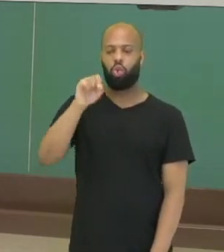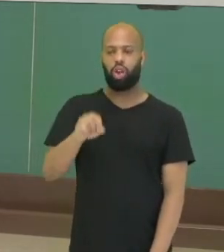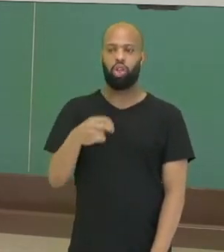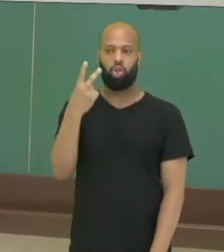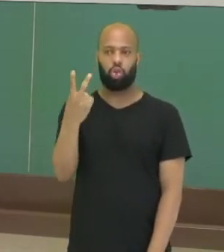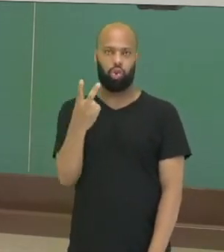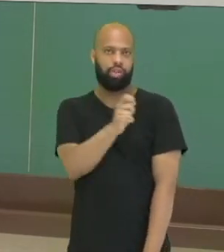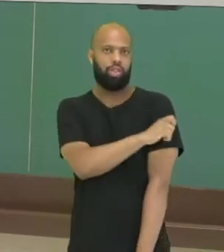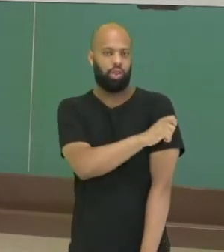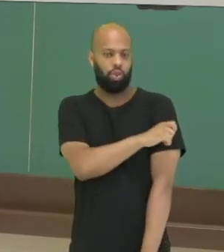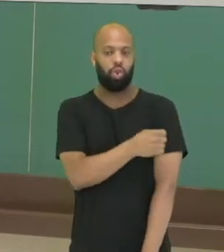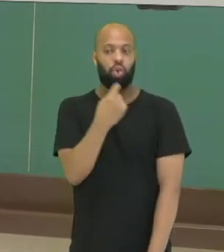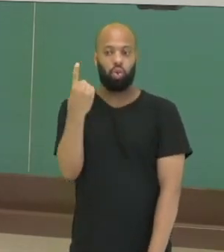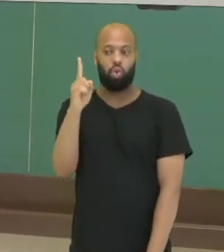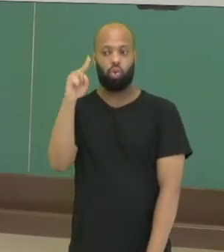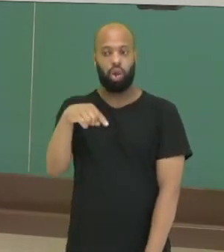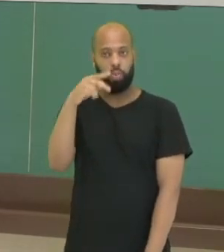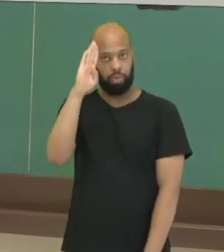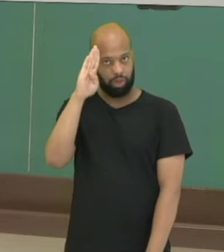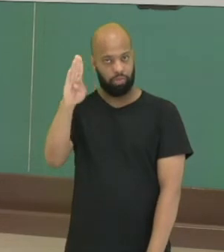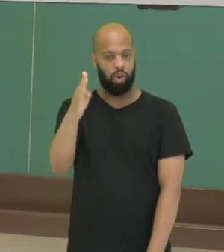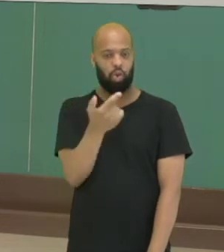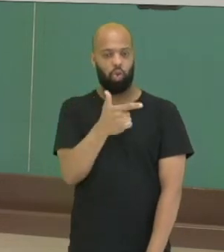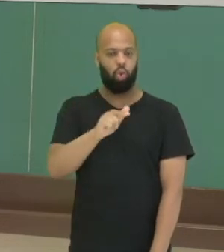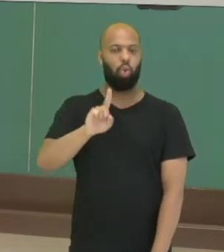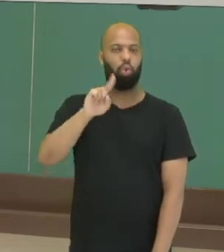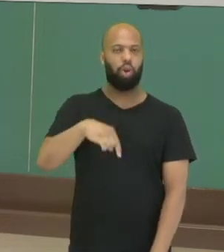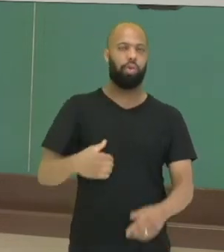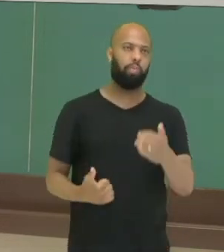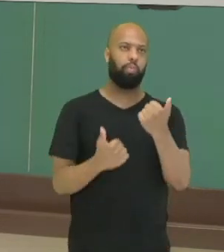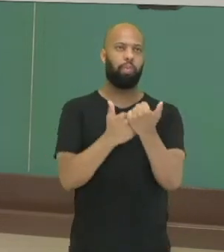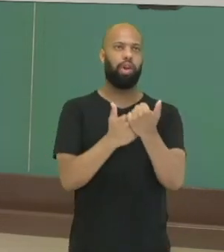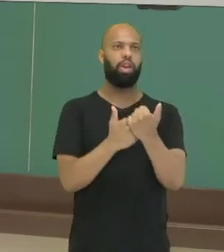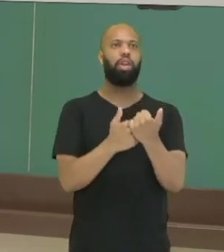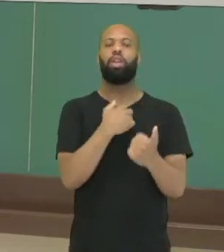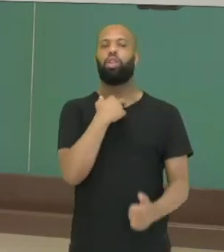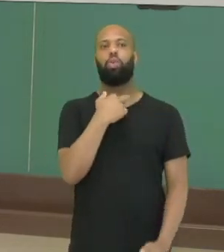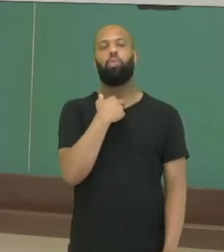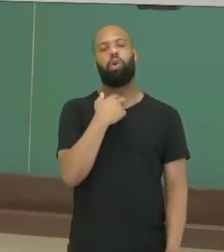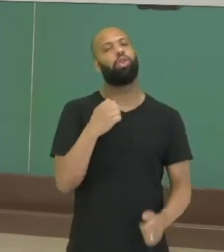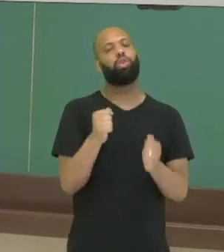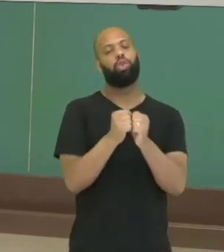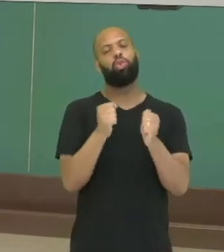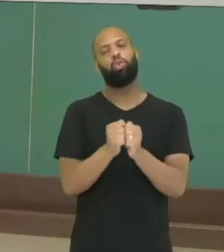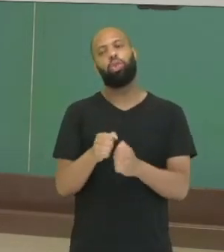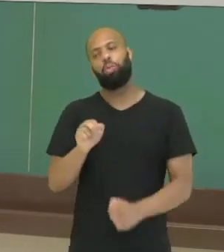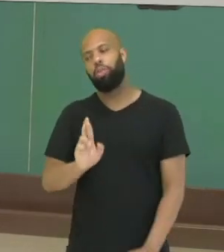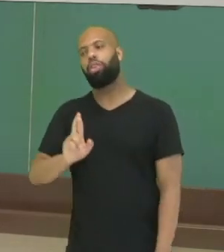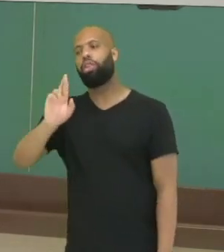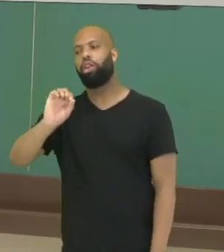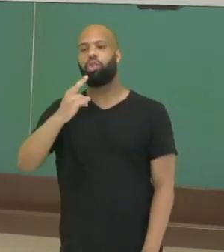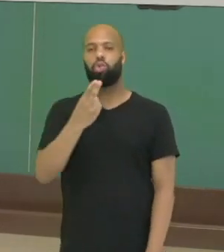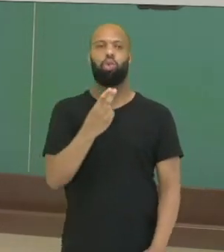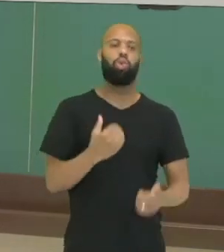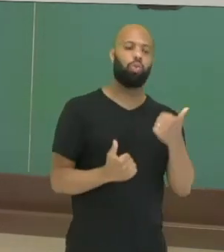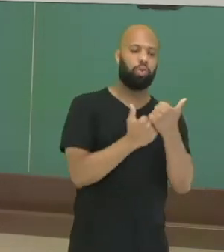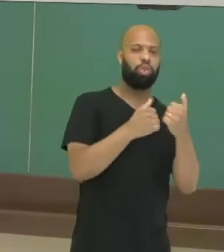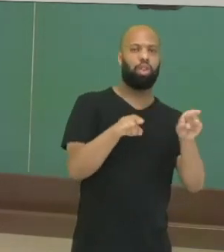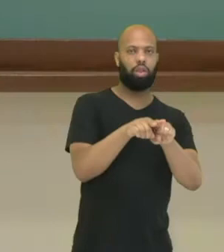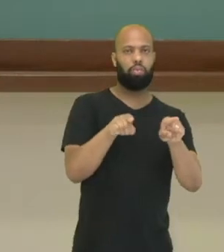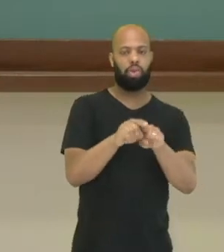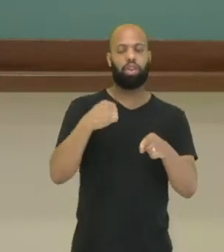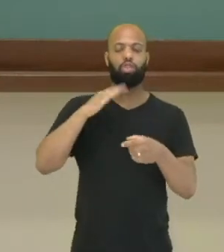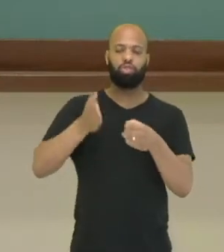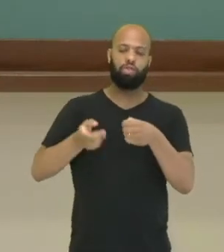deles para ser o meu representante, ele não pode ao mesmo tempo ser representante e o suplente da sala. Eu